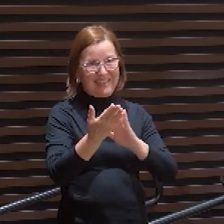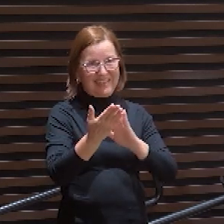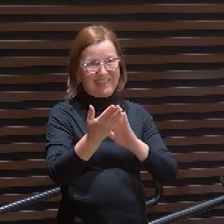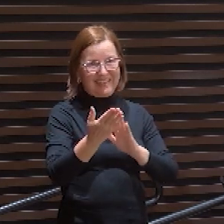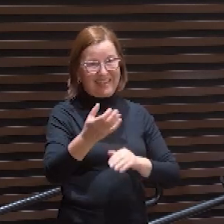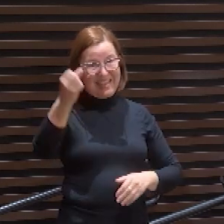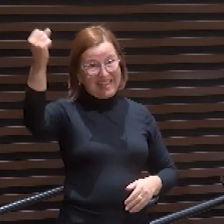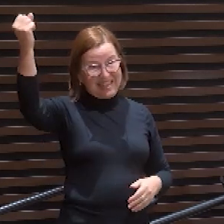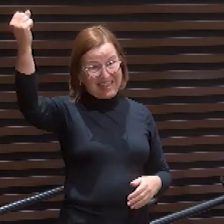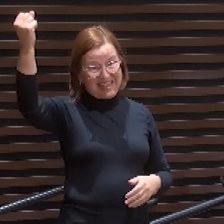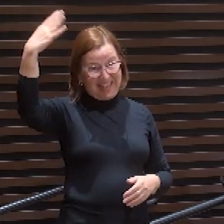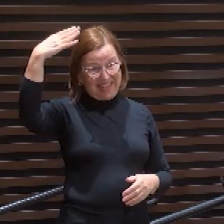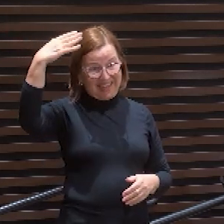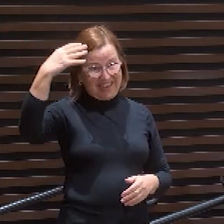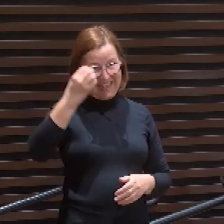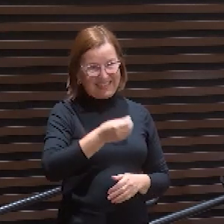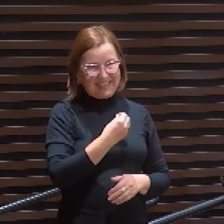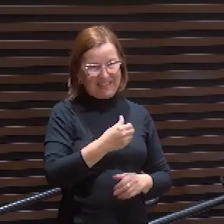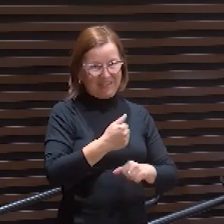dele.